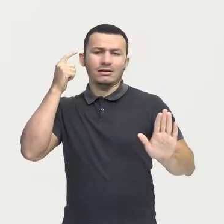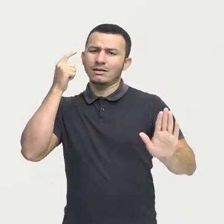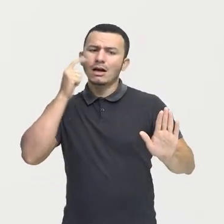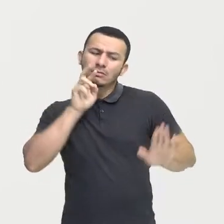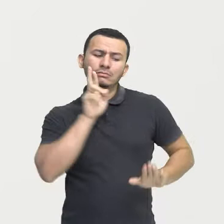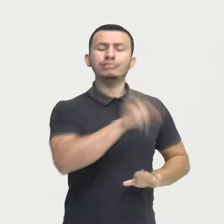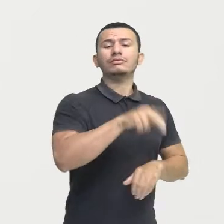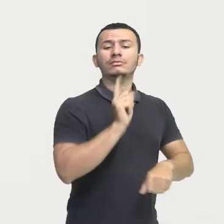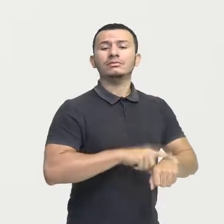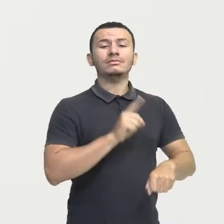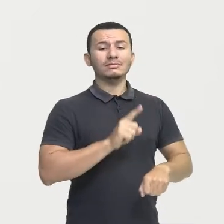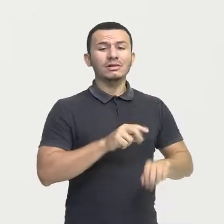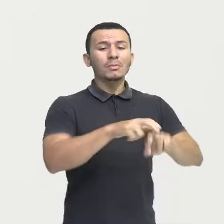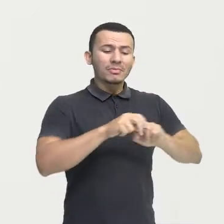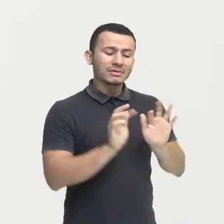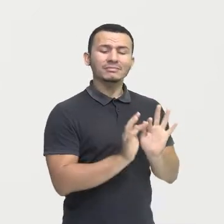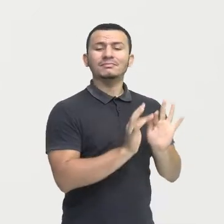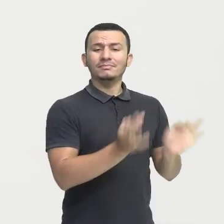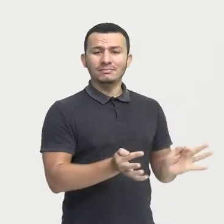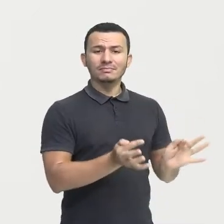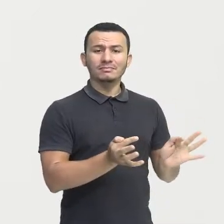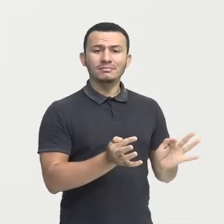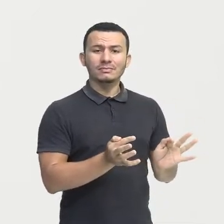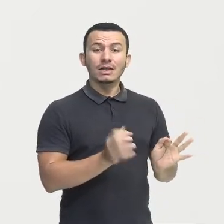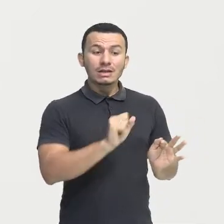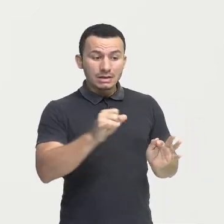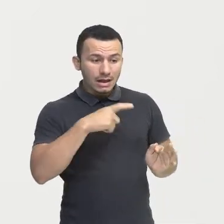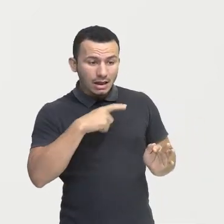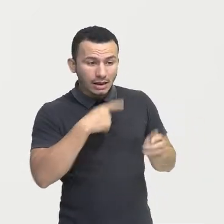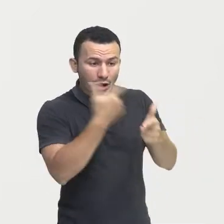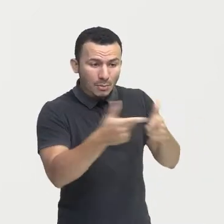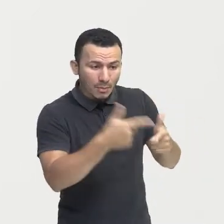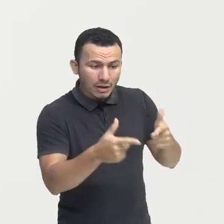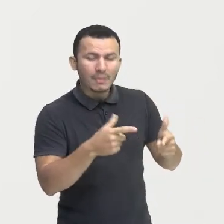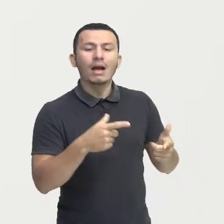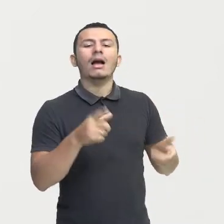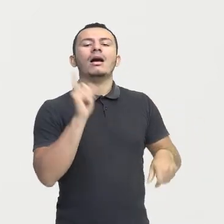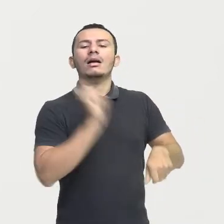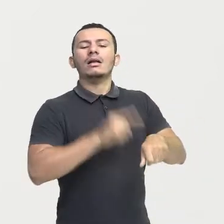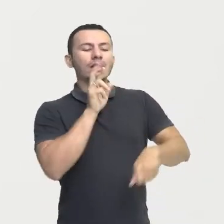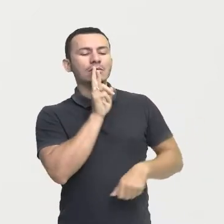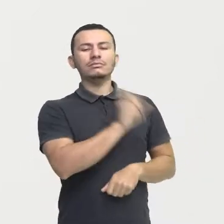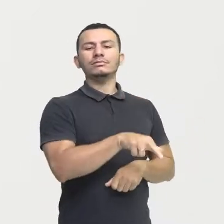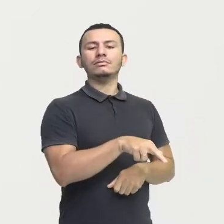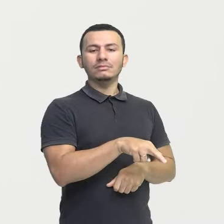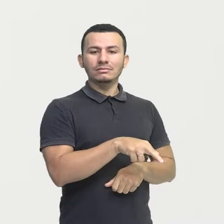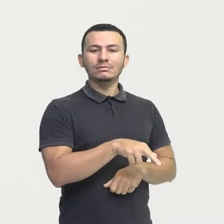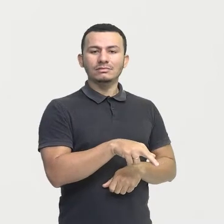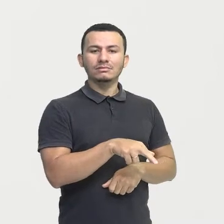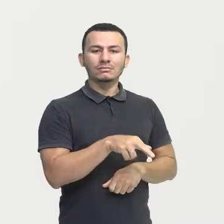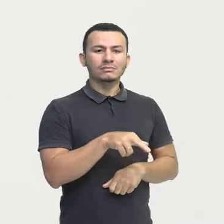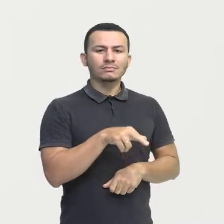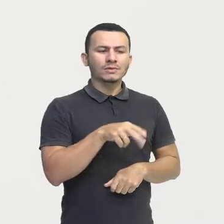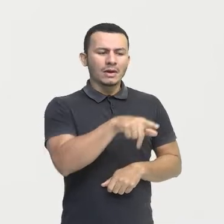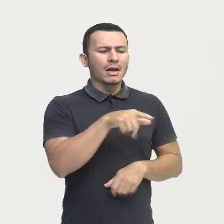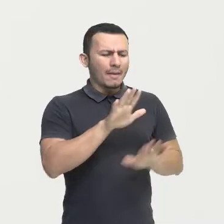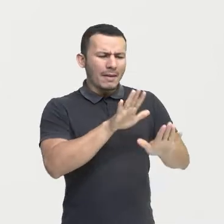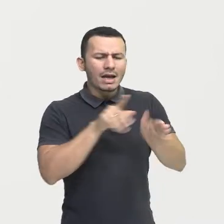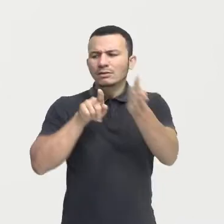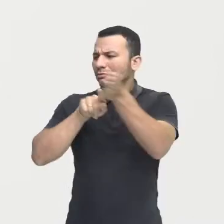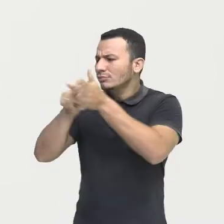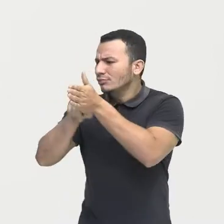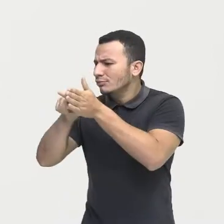resposta simplista. Ela quer resolver o problema daquele momento. Ela não está preocupada